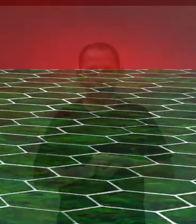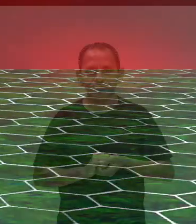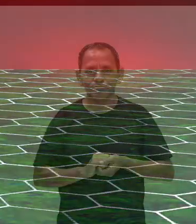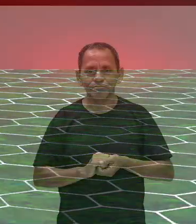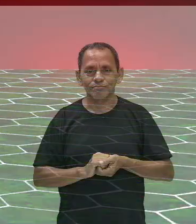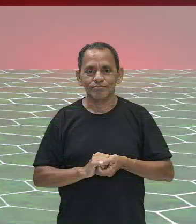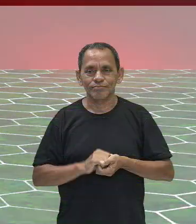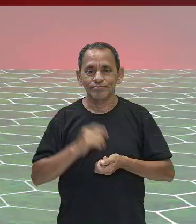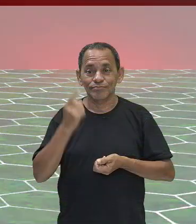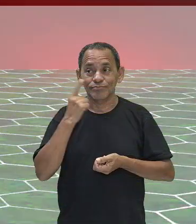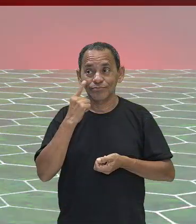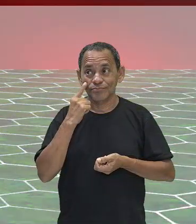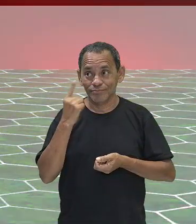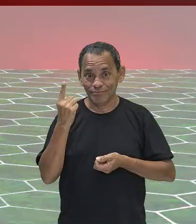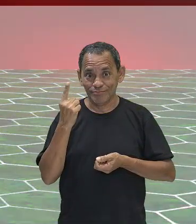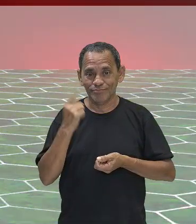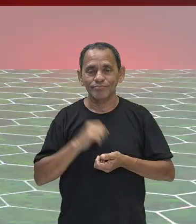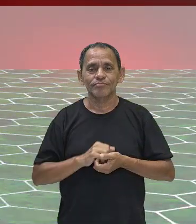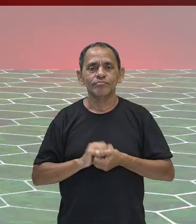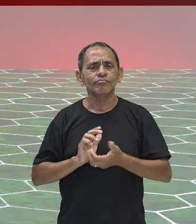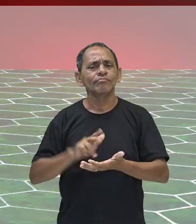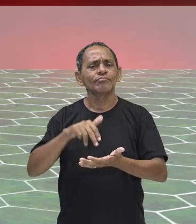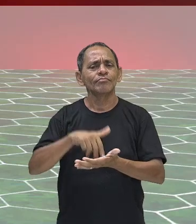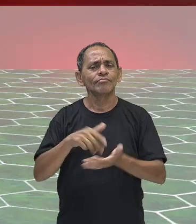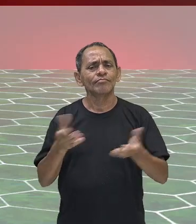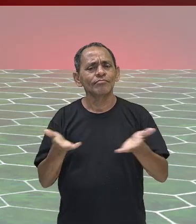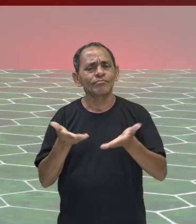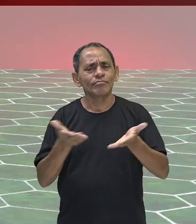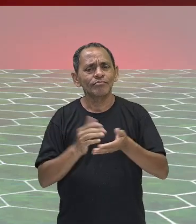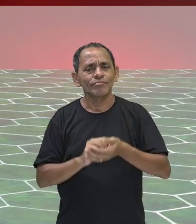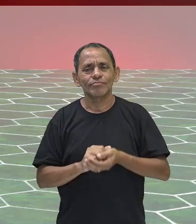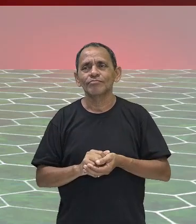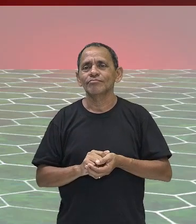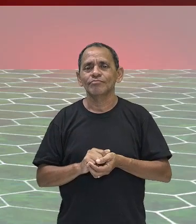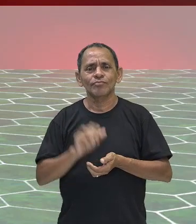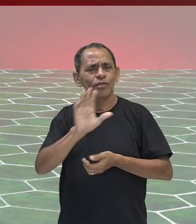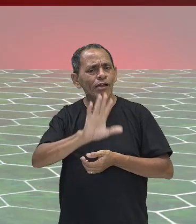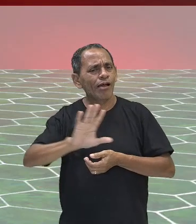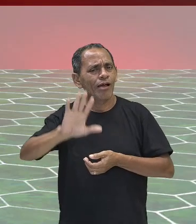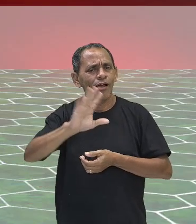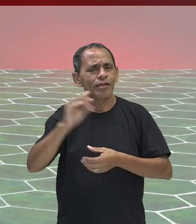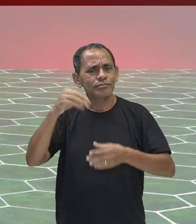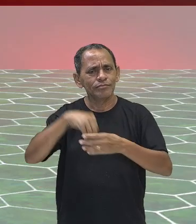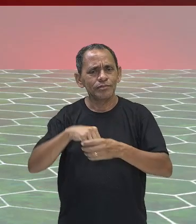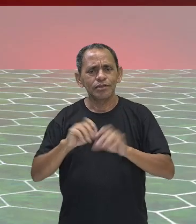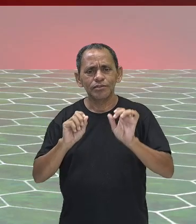Vejam vocês aqui onde eu estou. Olha só, eu estou aqui dentro,